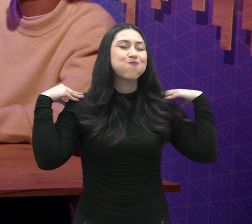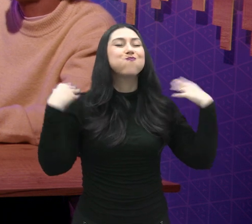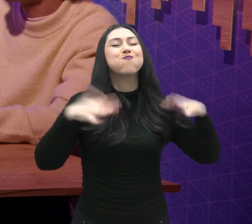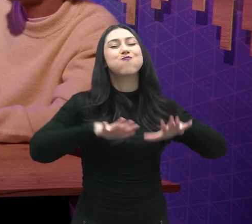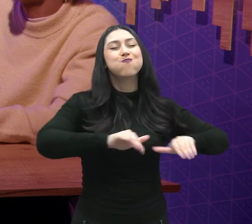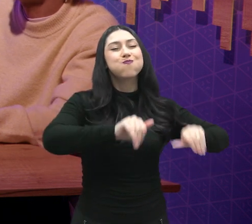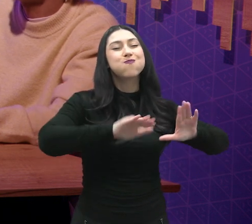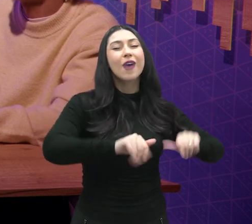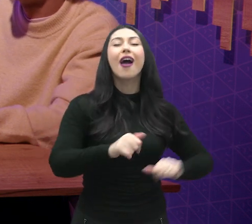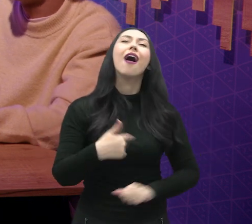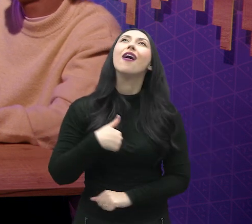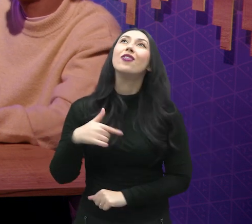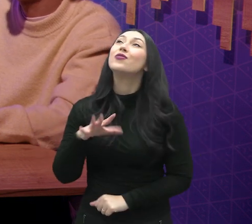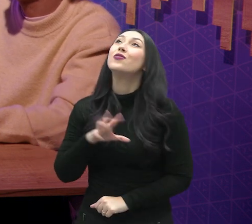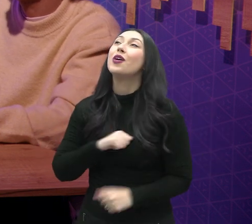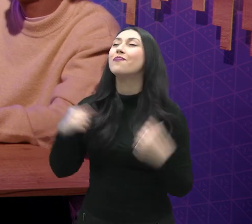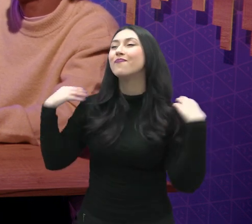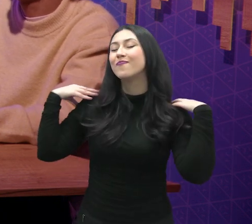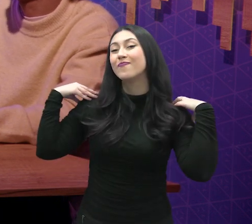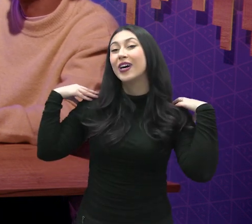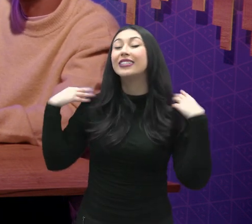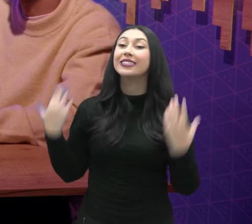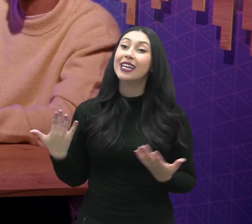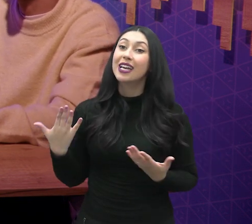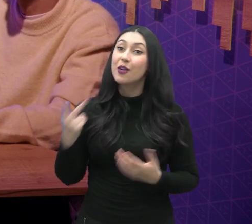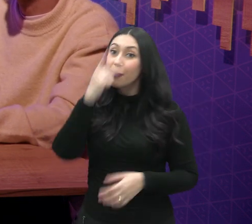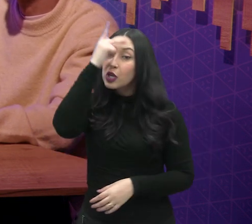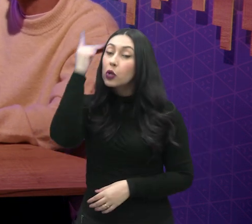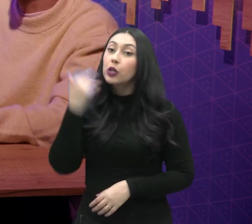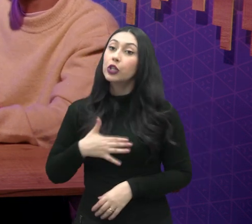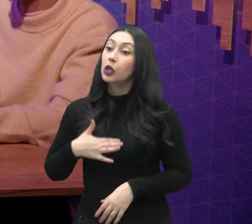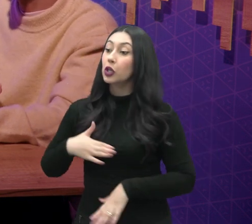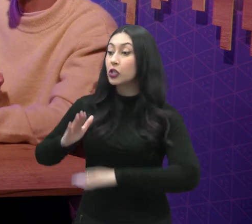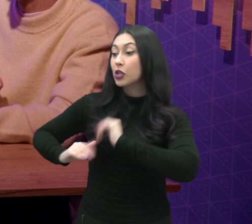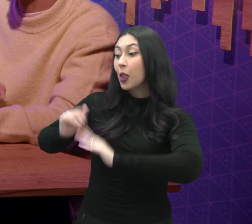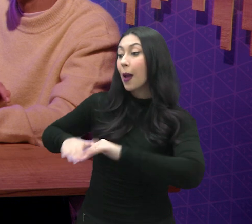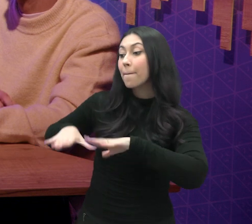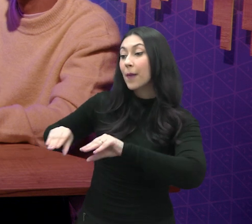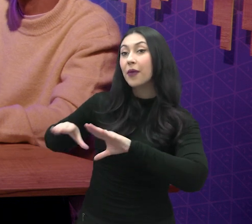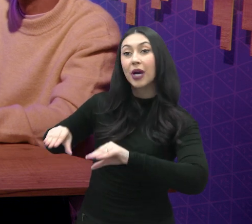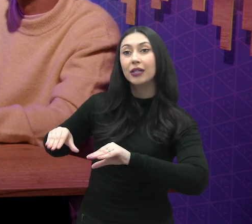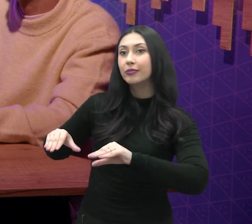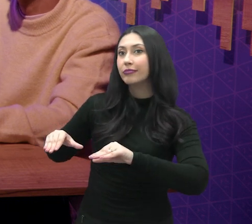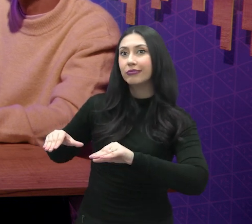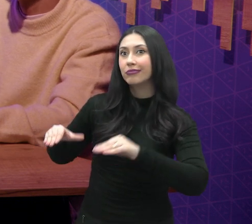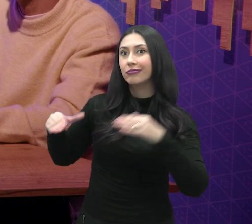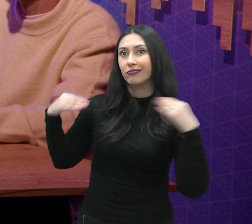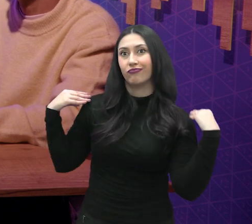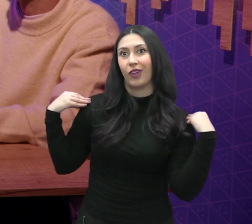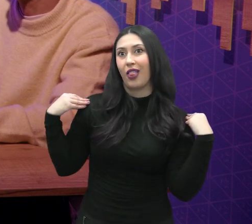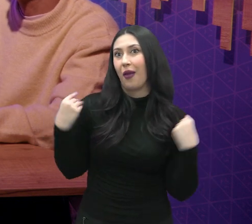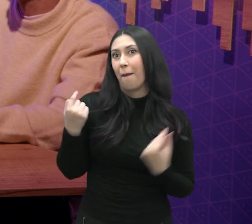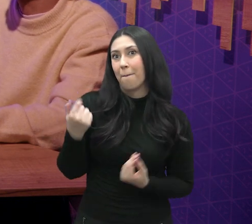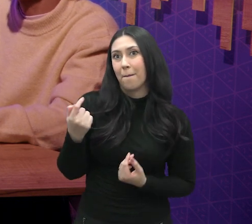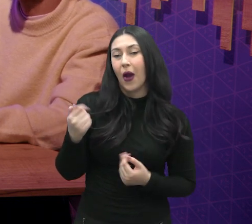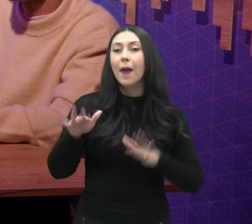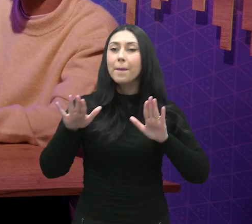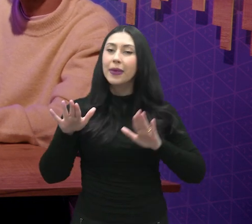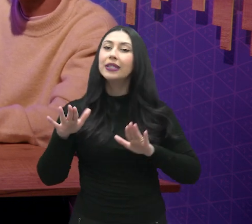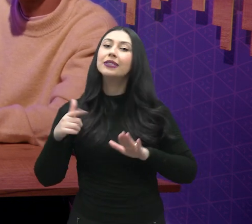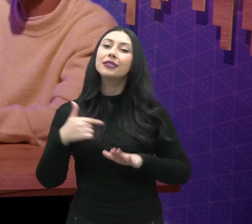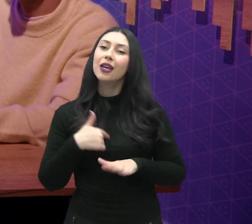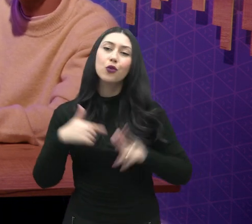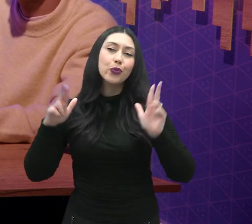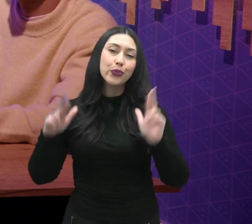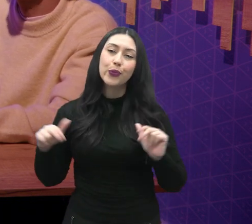receber uma massagem. Amo também. Não é? Receber uma mensagem. Geralmente, quem gosta de fazer massagem não recebe massagem. E como eu